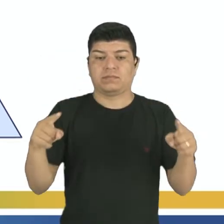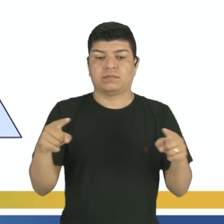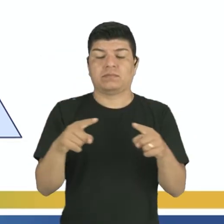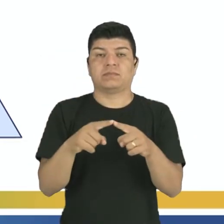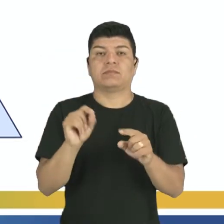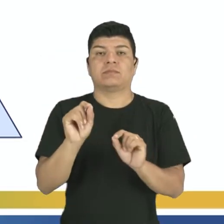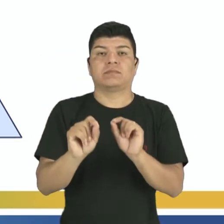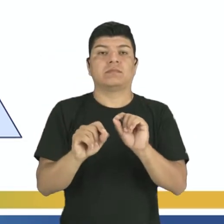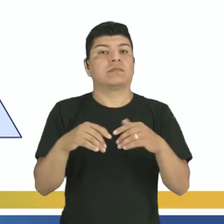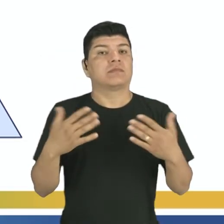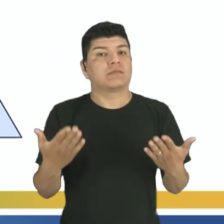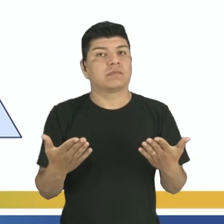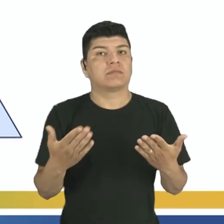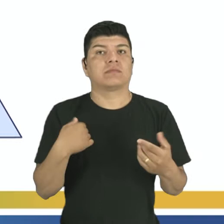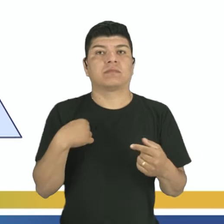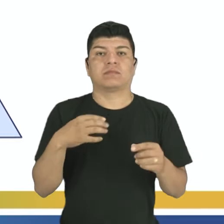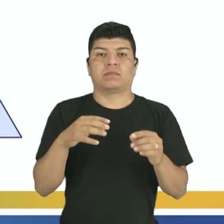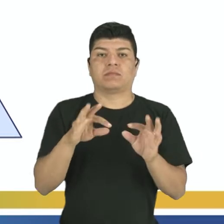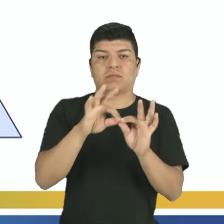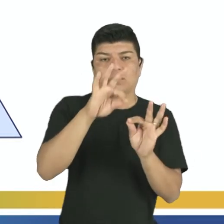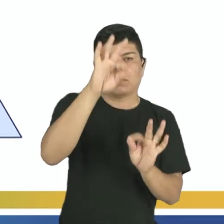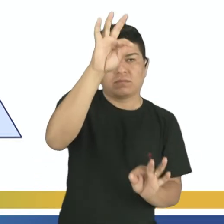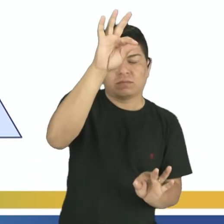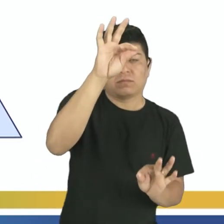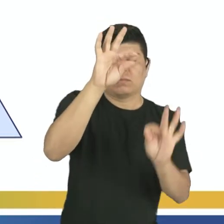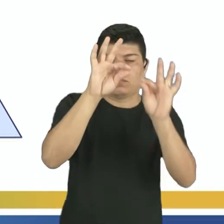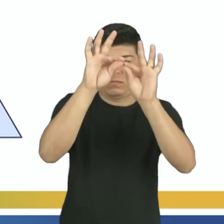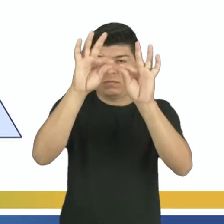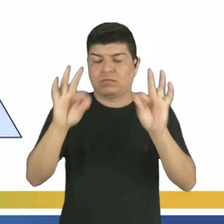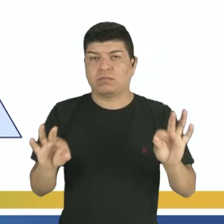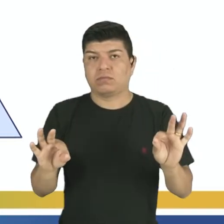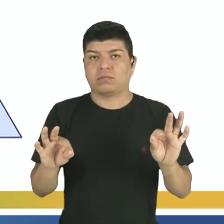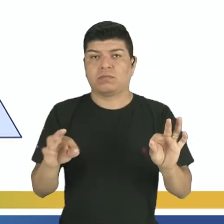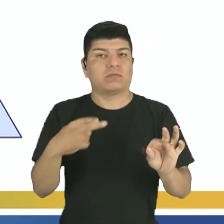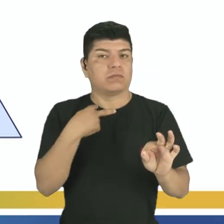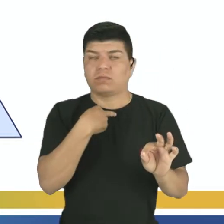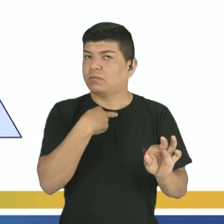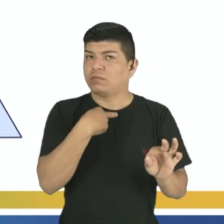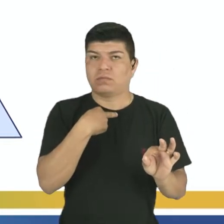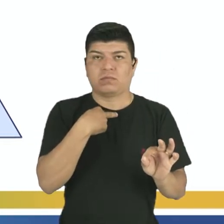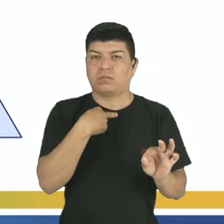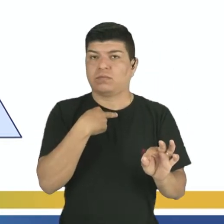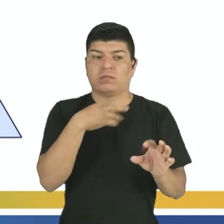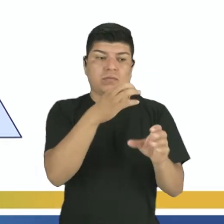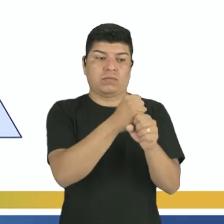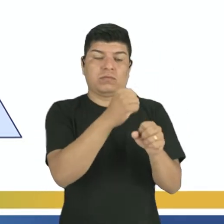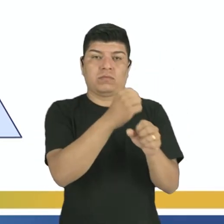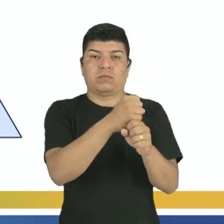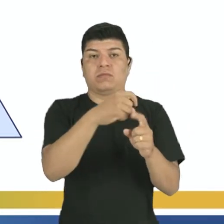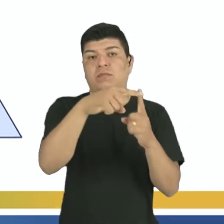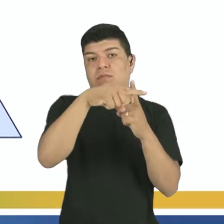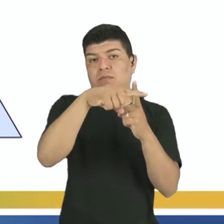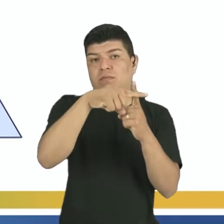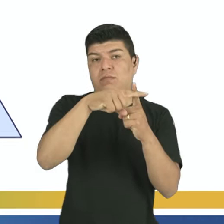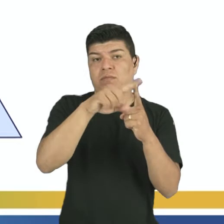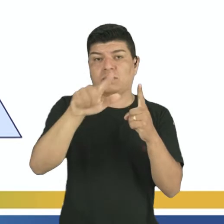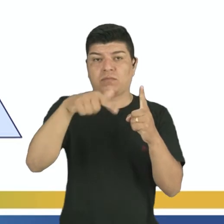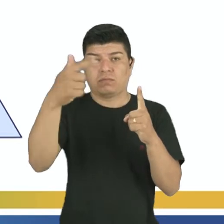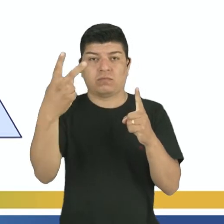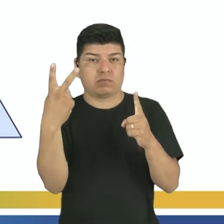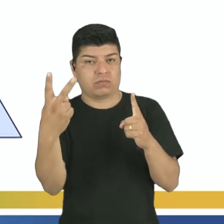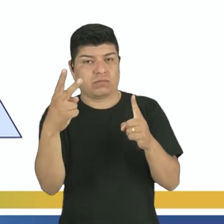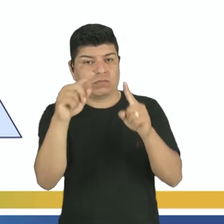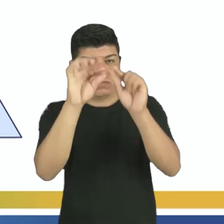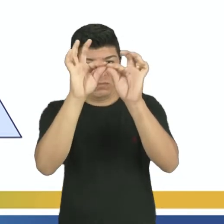é a seguinte, ó. A medida de um lado não pode superar a soma da medida dos outros dois lados.